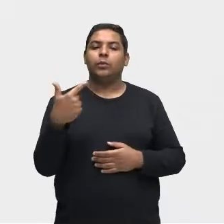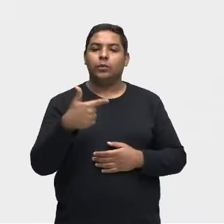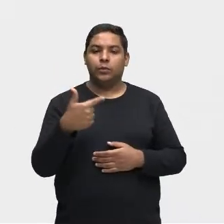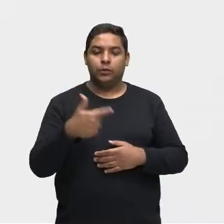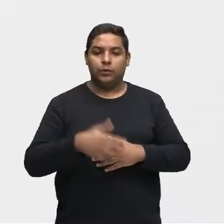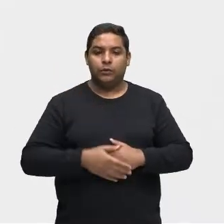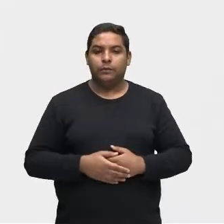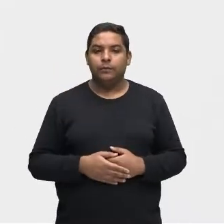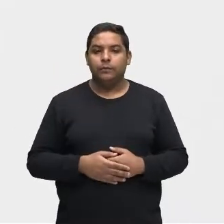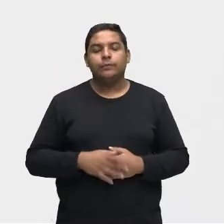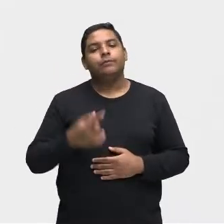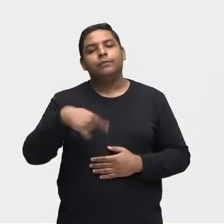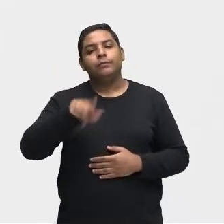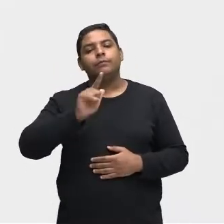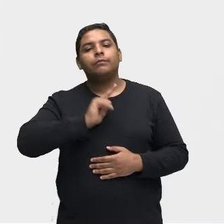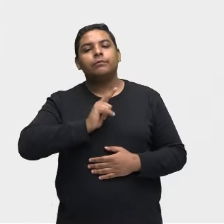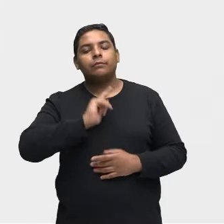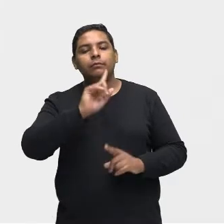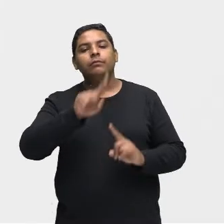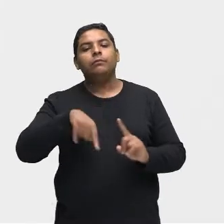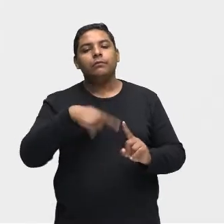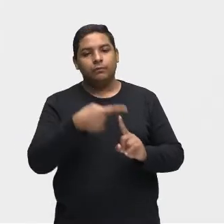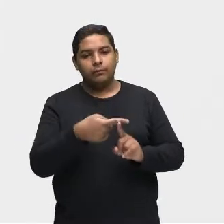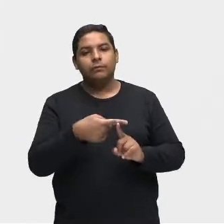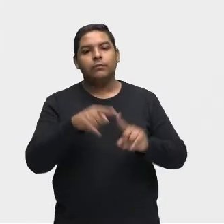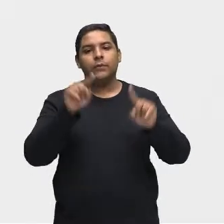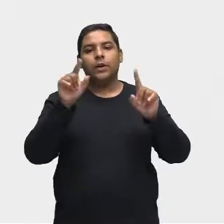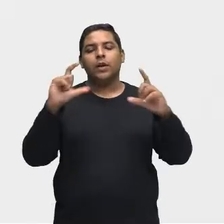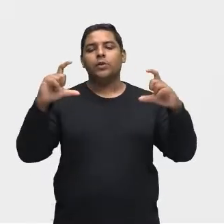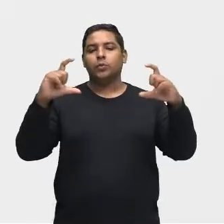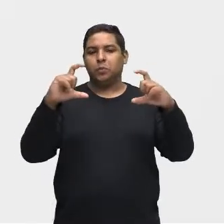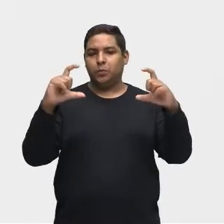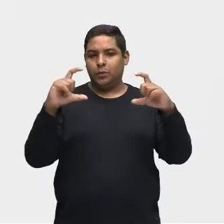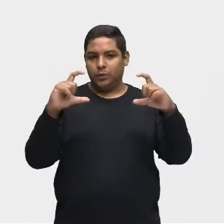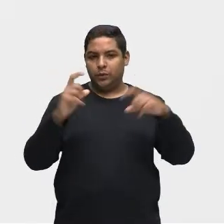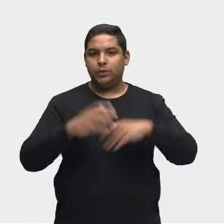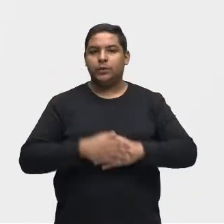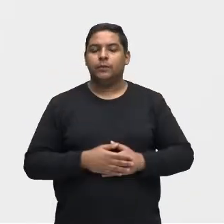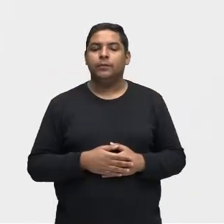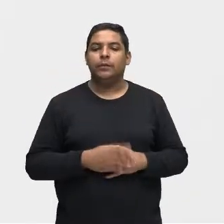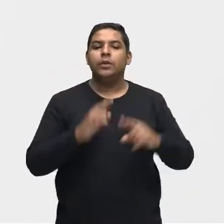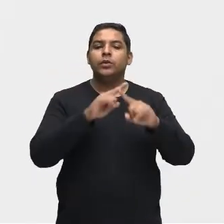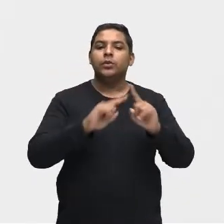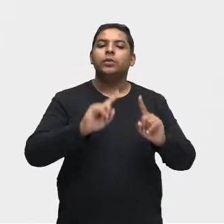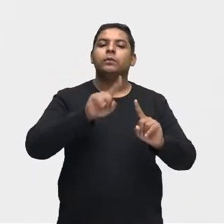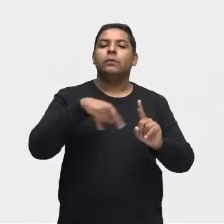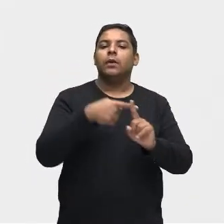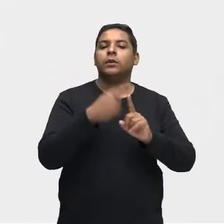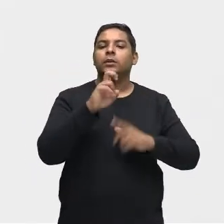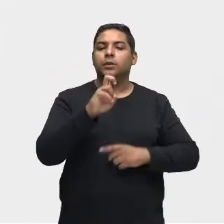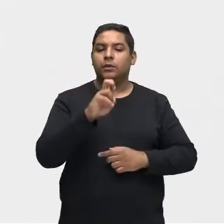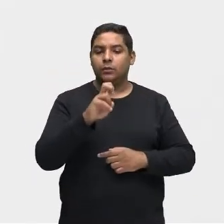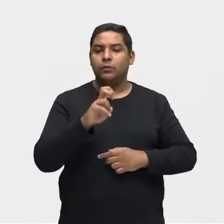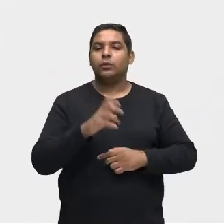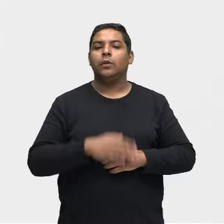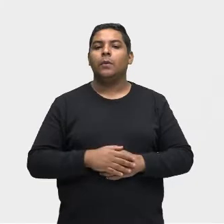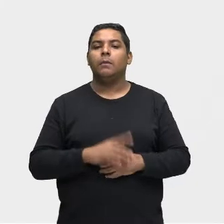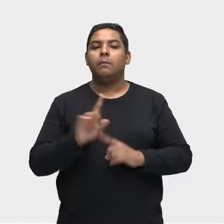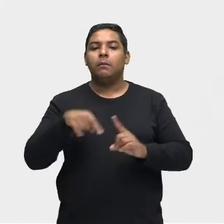uma adição dentro desse colchete. Então, x mais x, 2x mais 5, tudo isso vezes 8,